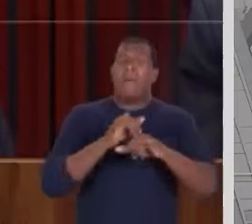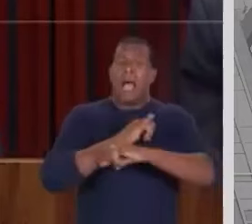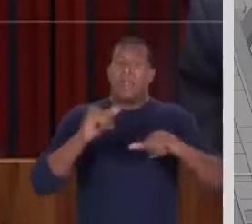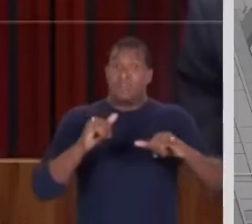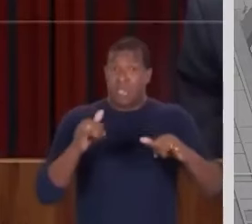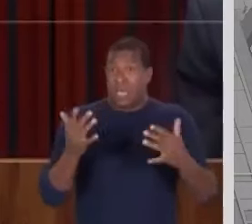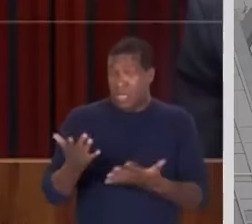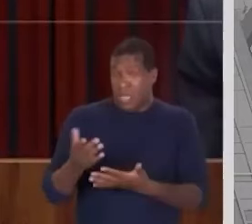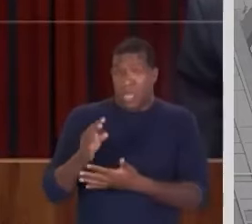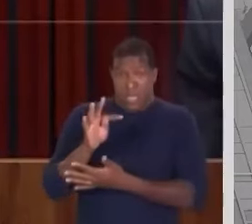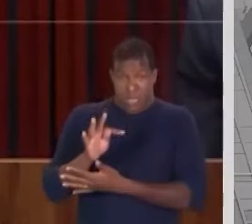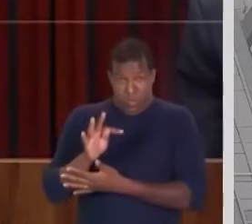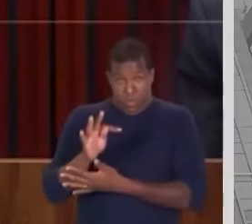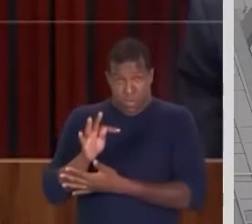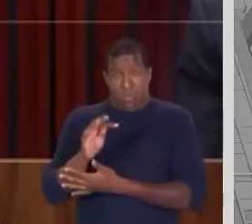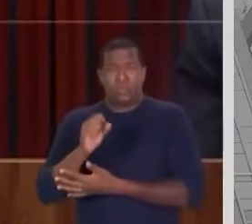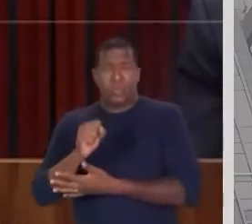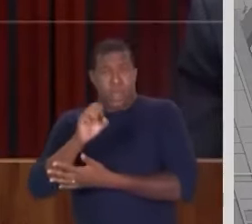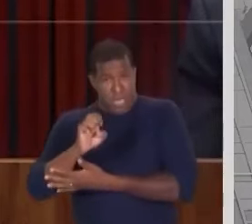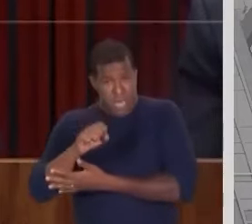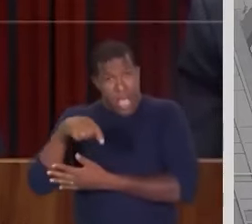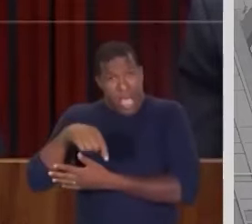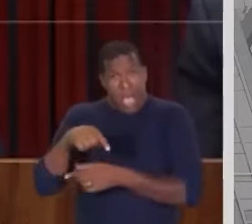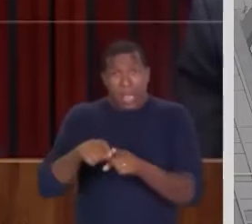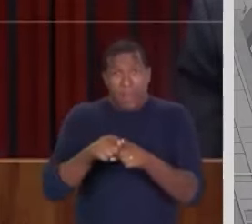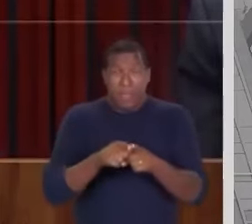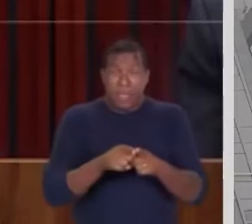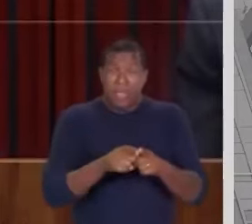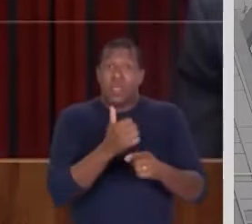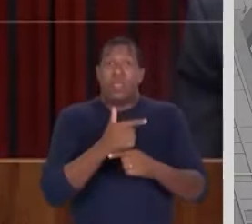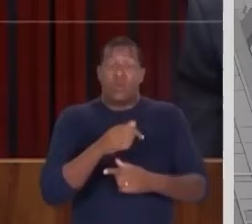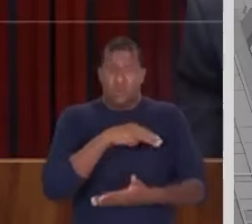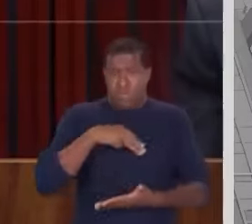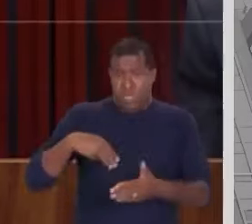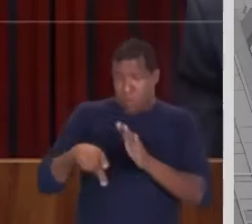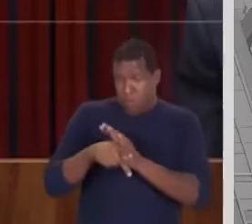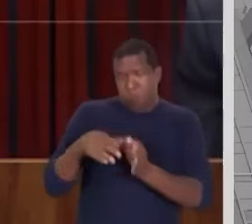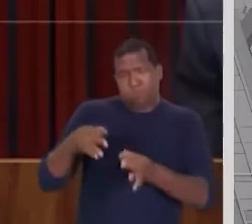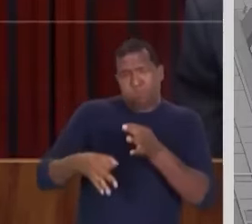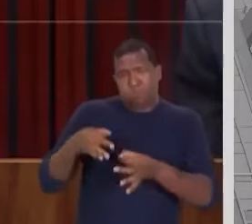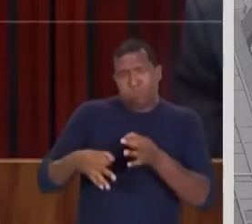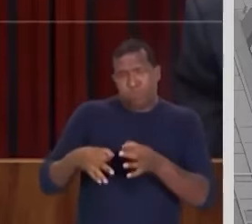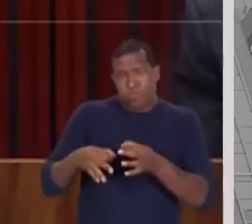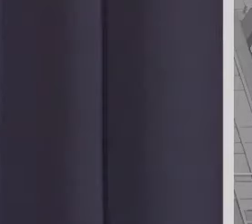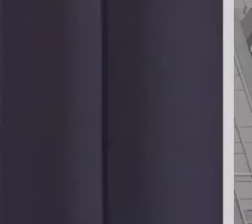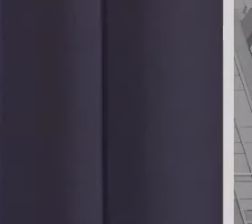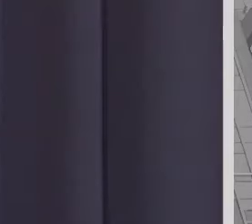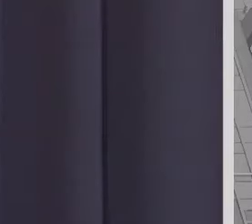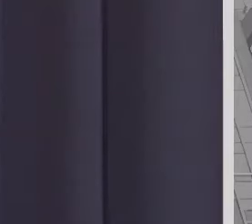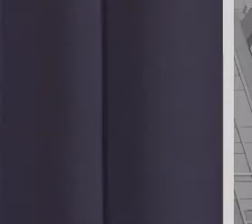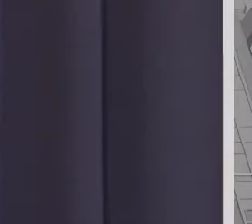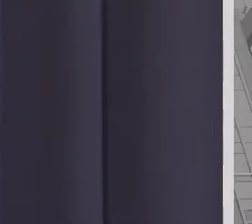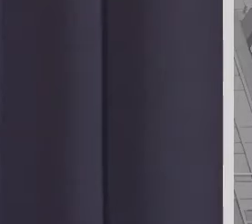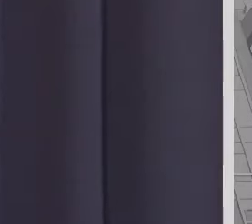em algo relacionado às empresas do Elon Musk, a X ou qualquer Big Tech, ou que seja,